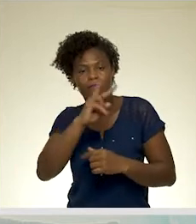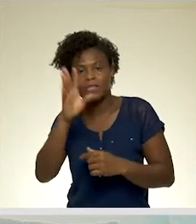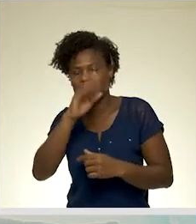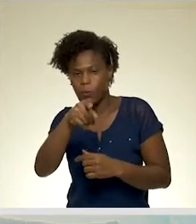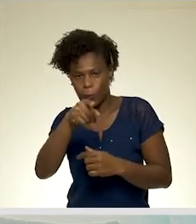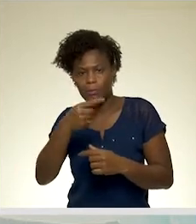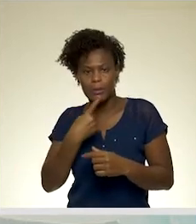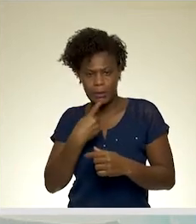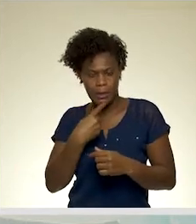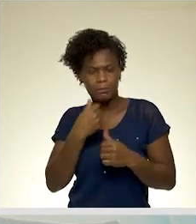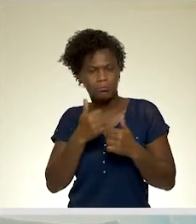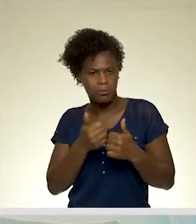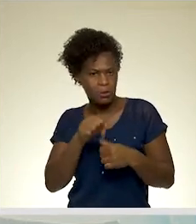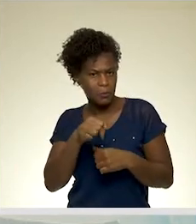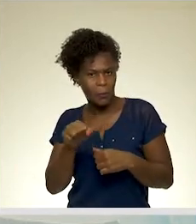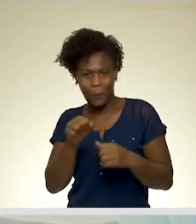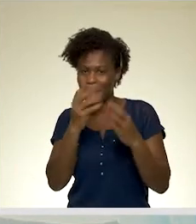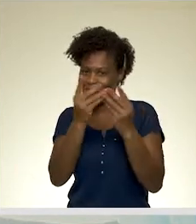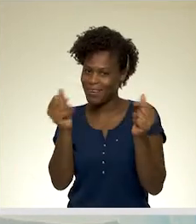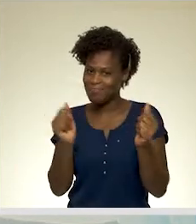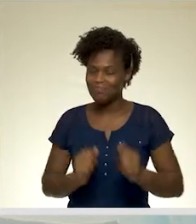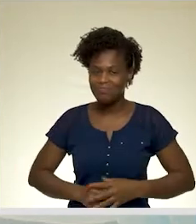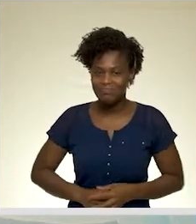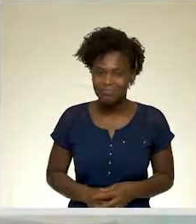se de facto vocês já entenderam a matéria.